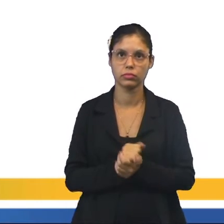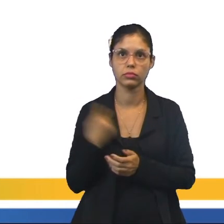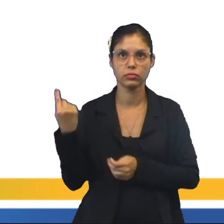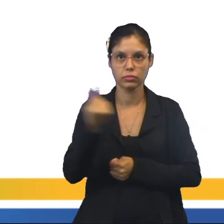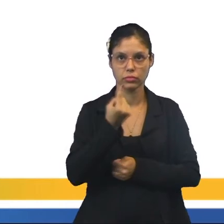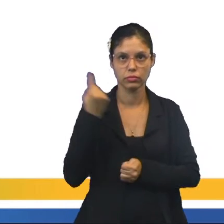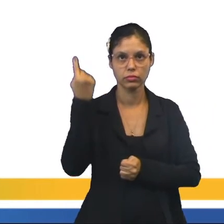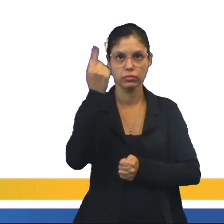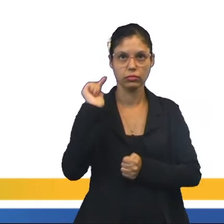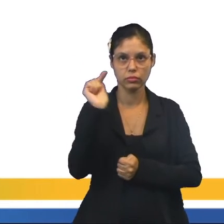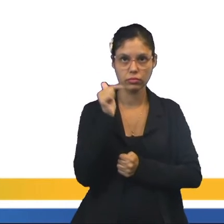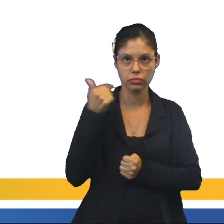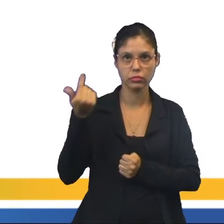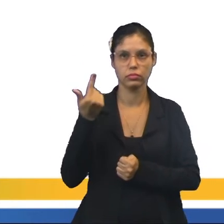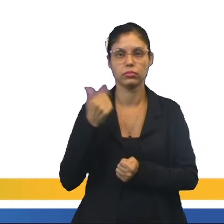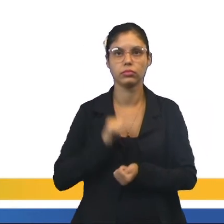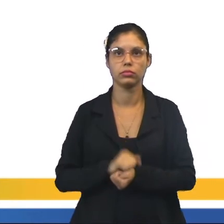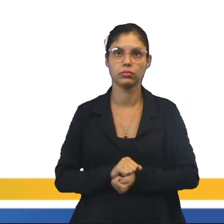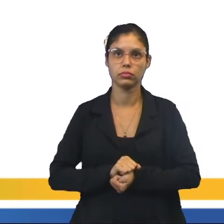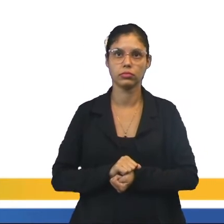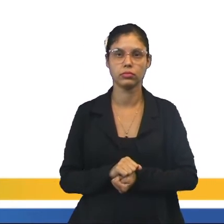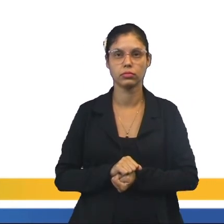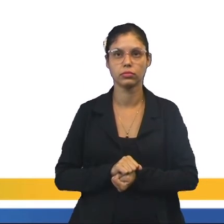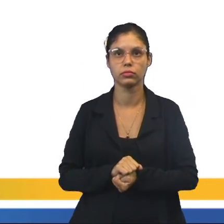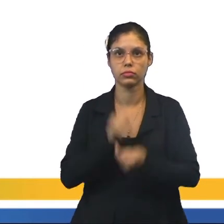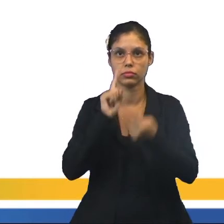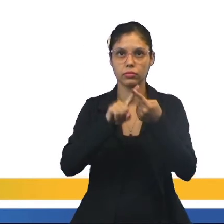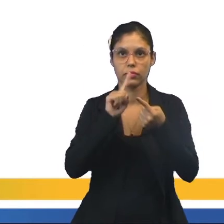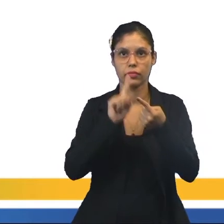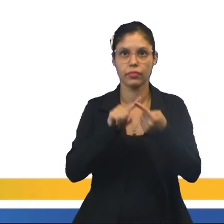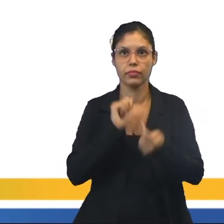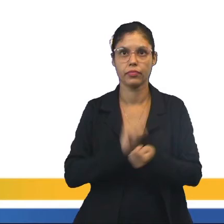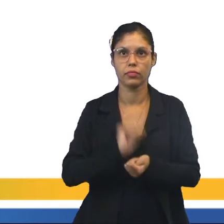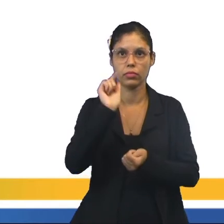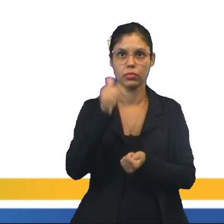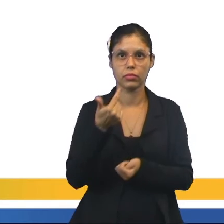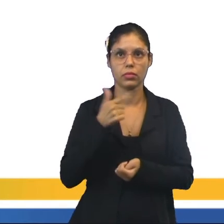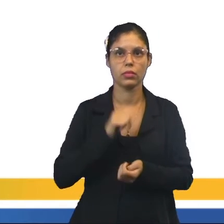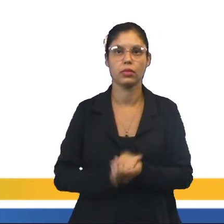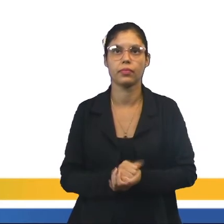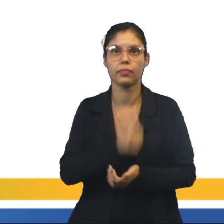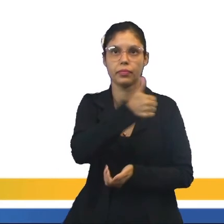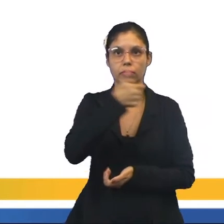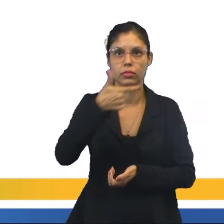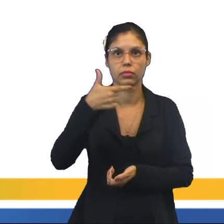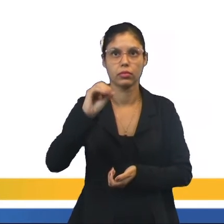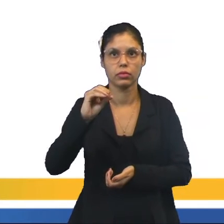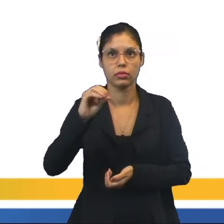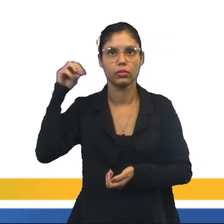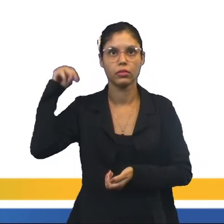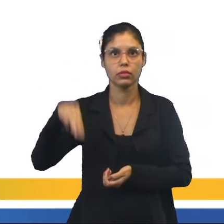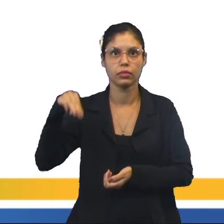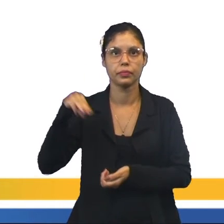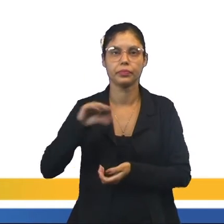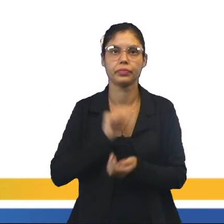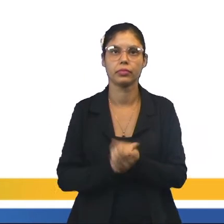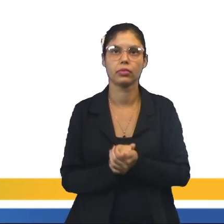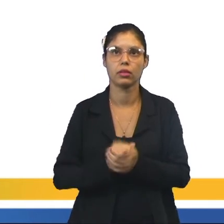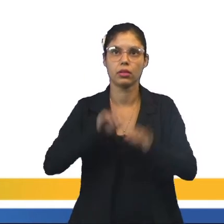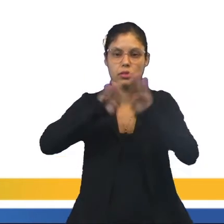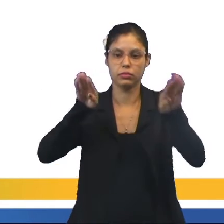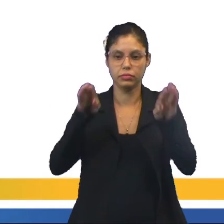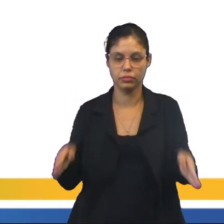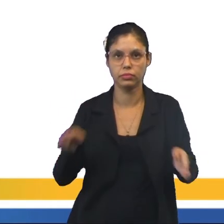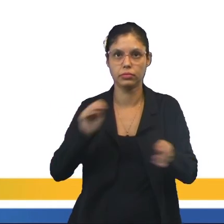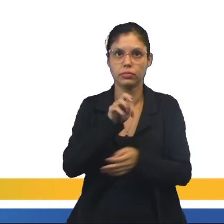centímetros. A altura de um outro prédio de 110 metros